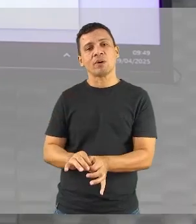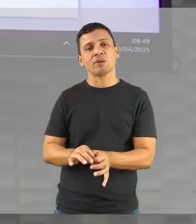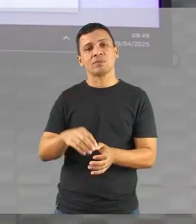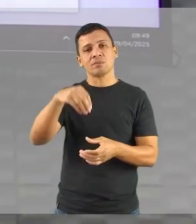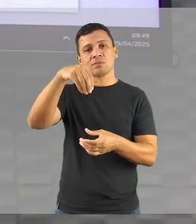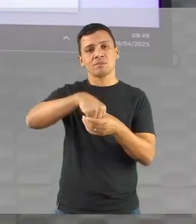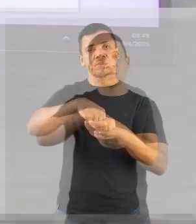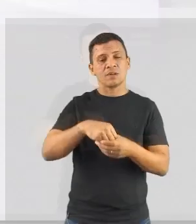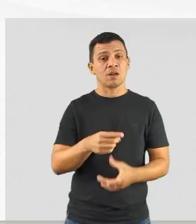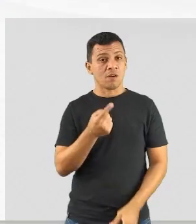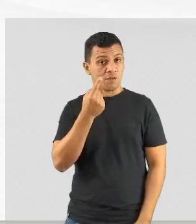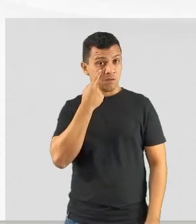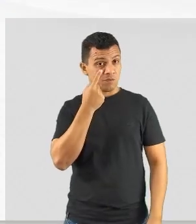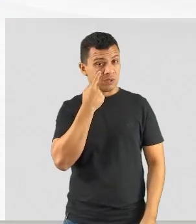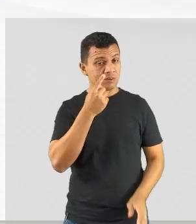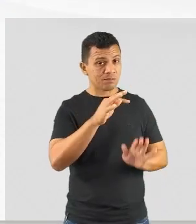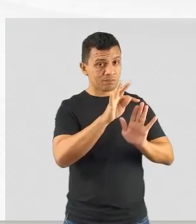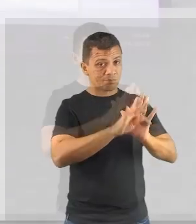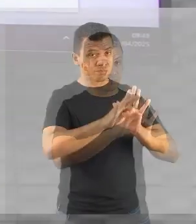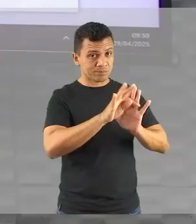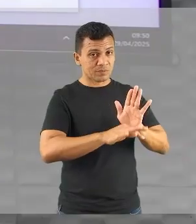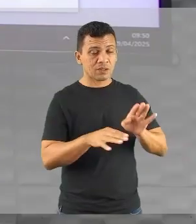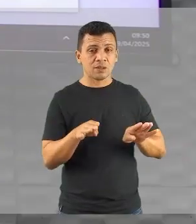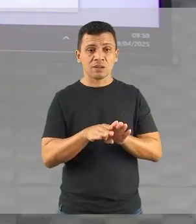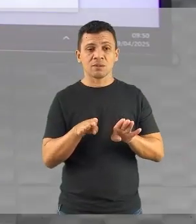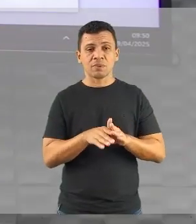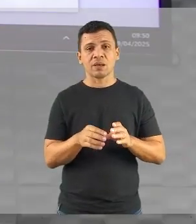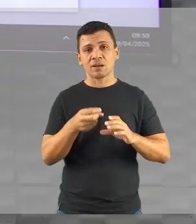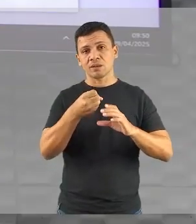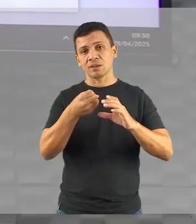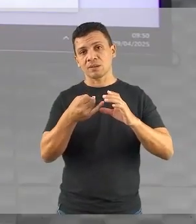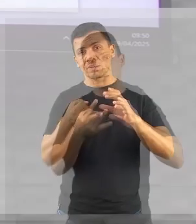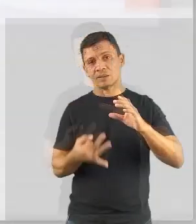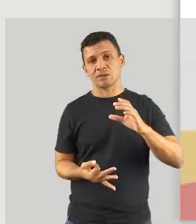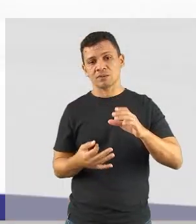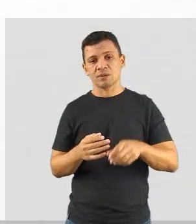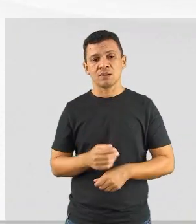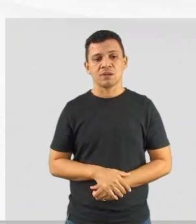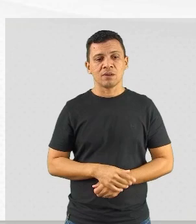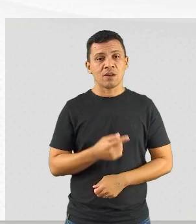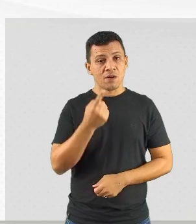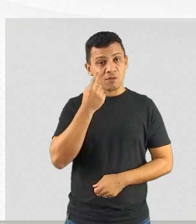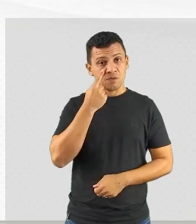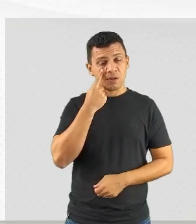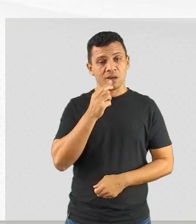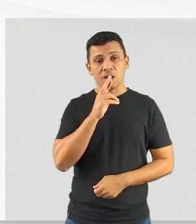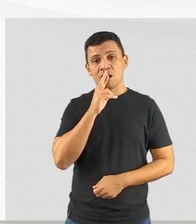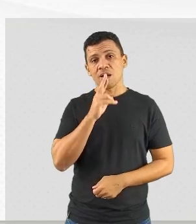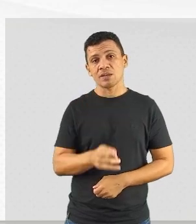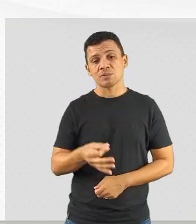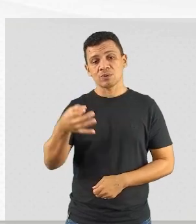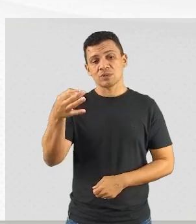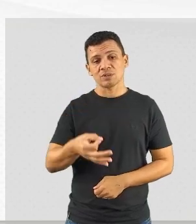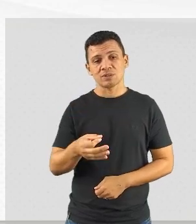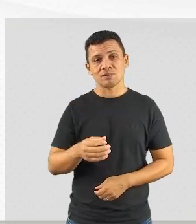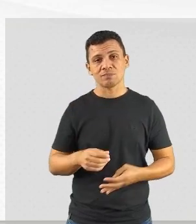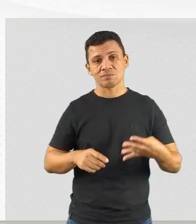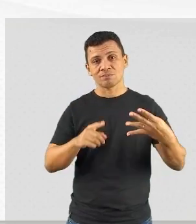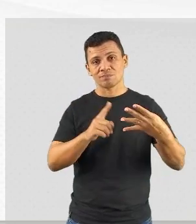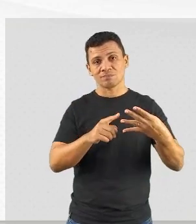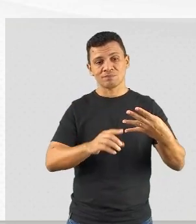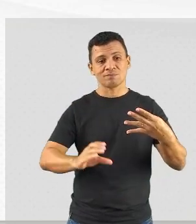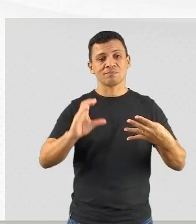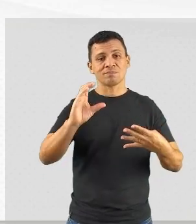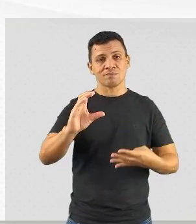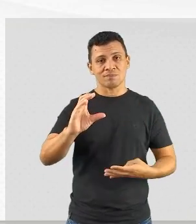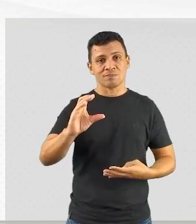para o trecho apresentado e essa característica do que seria a coerência interna, a gente vai ver que o nosso gabarito é letra C, né? O que está